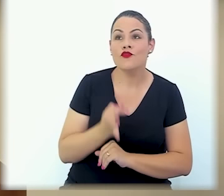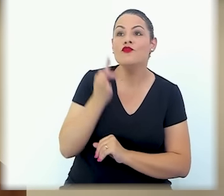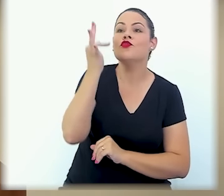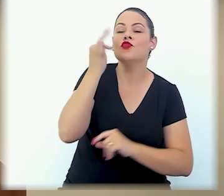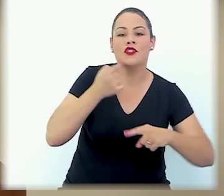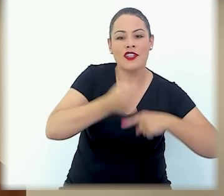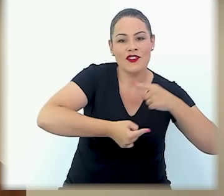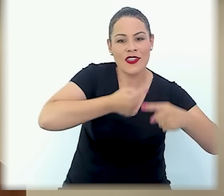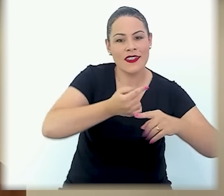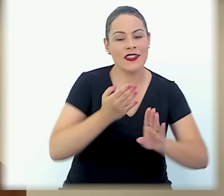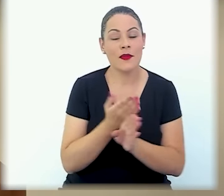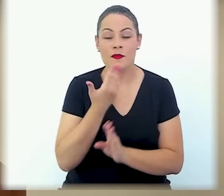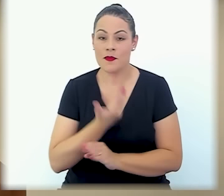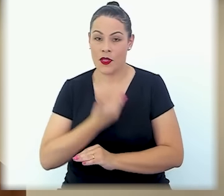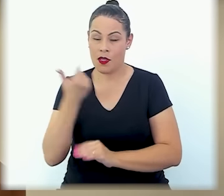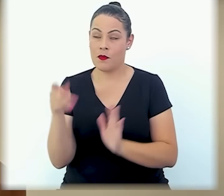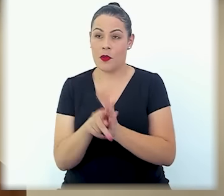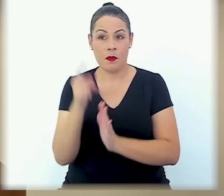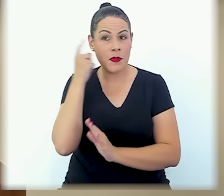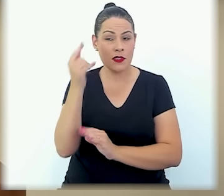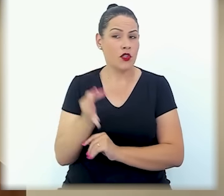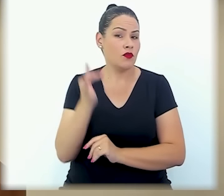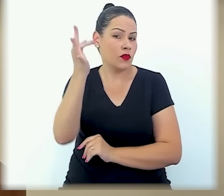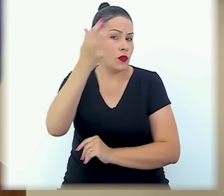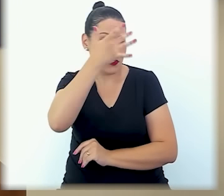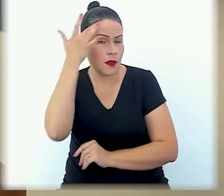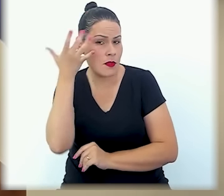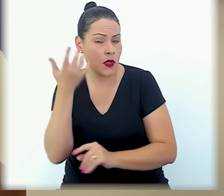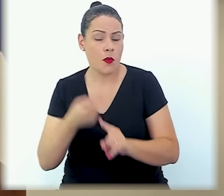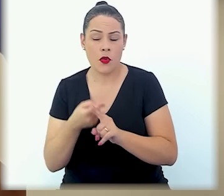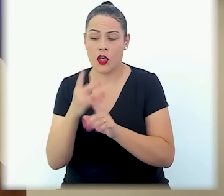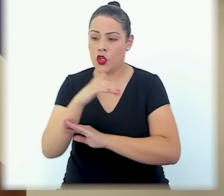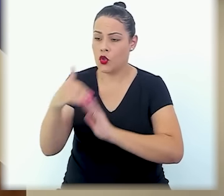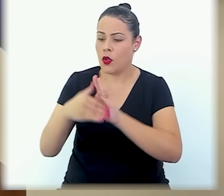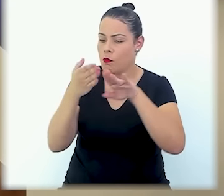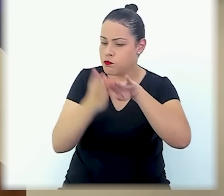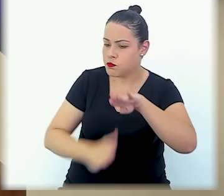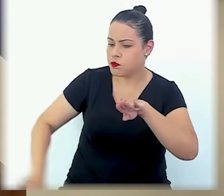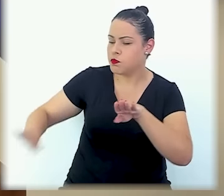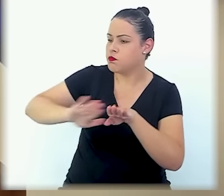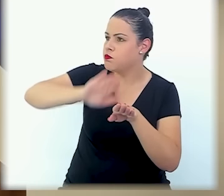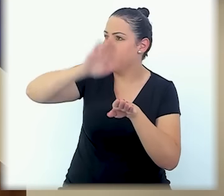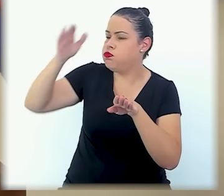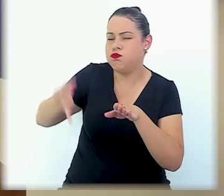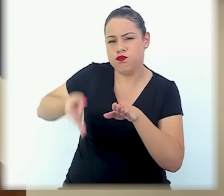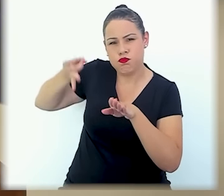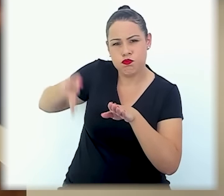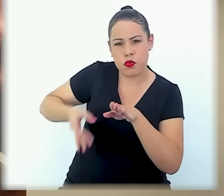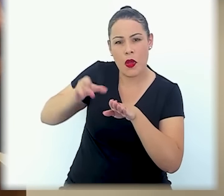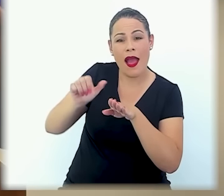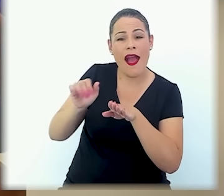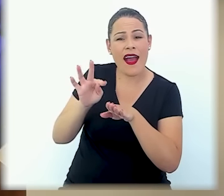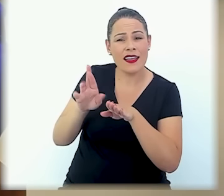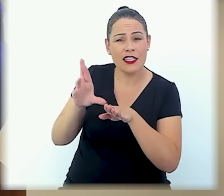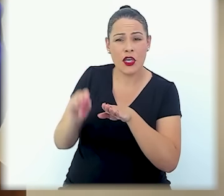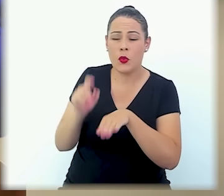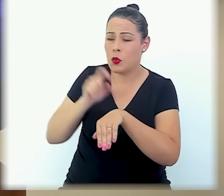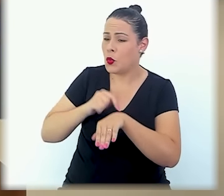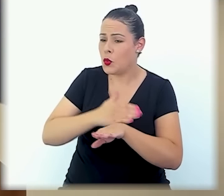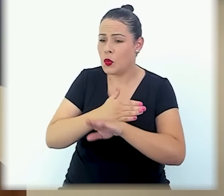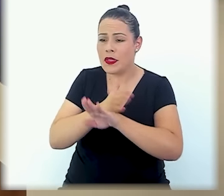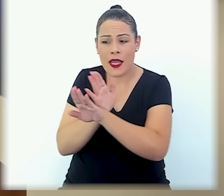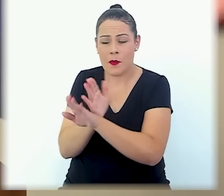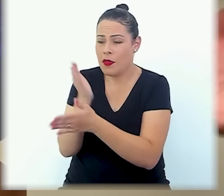né? A gente precisa melhorar tudo isso para gerações futuras, porque os aterros sanitários estão com seus tempos de vida útil, né, acabando,